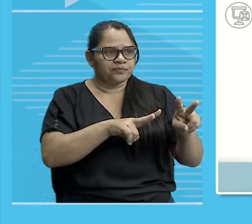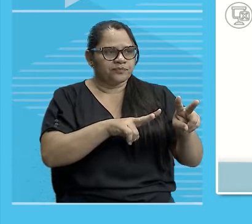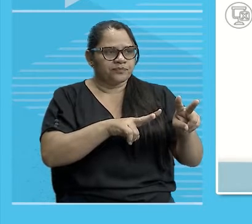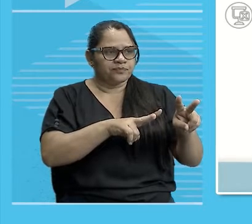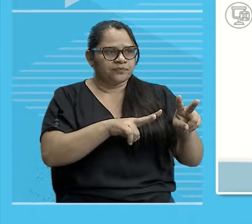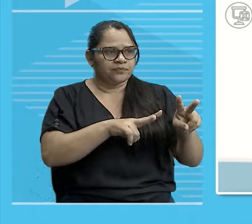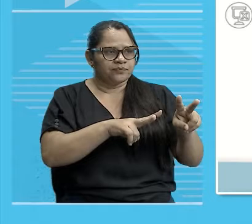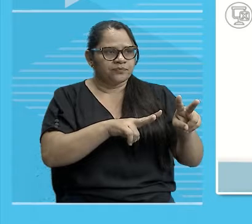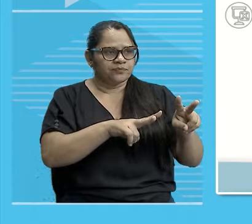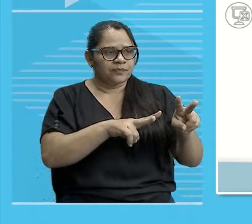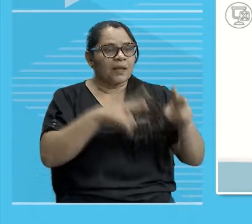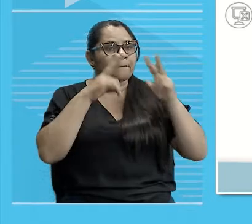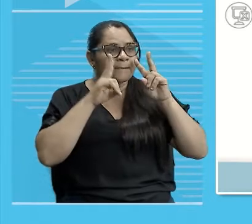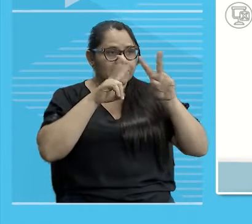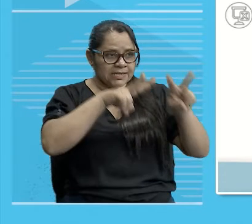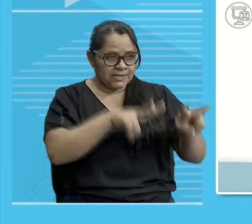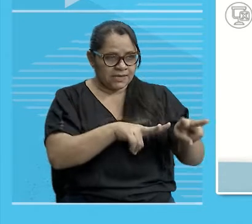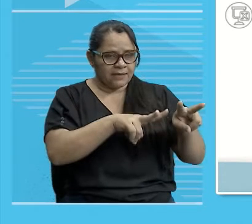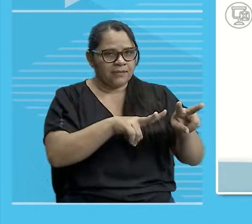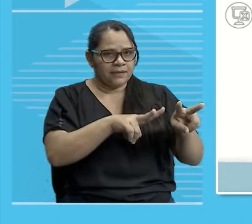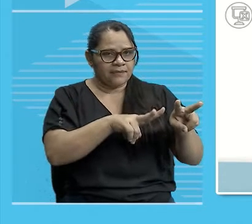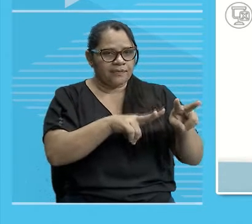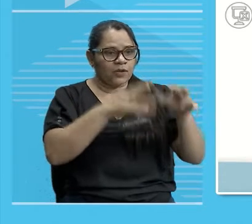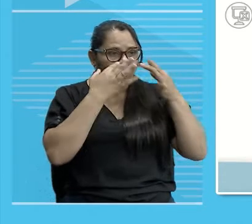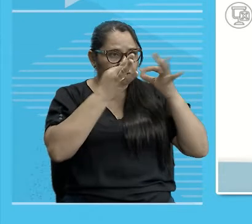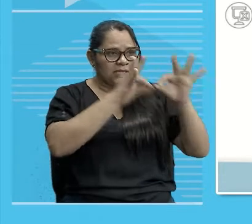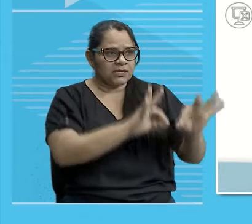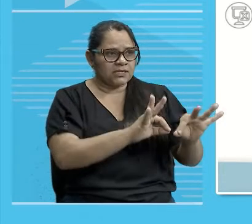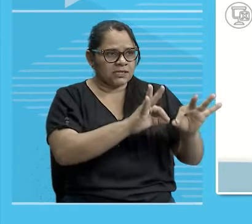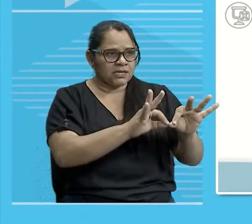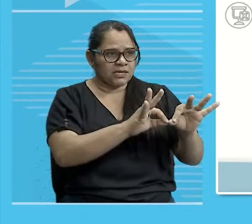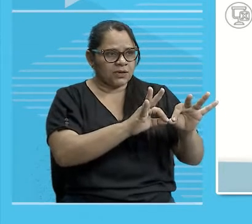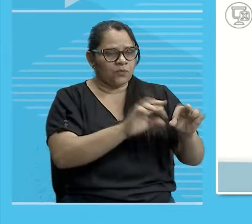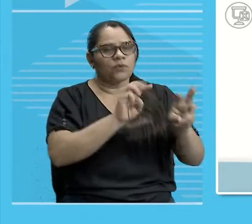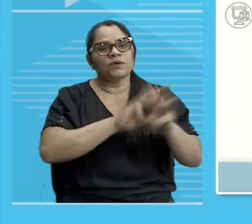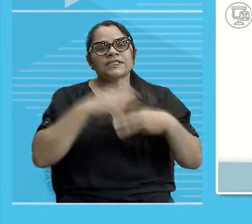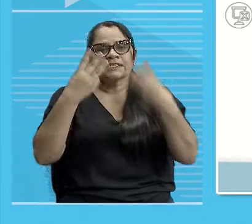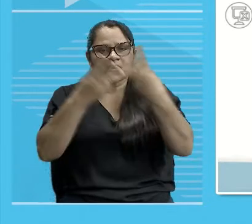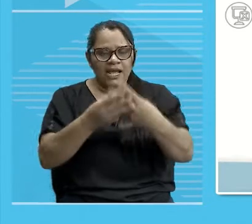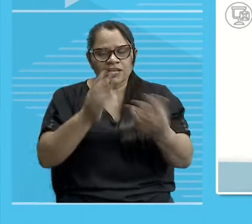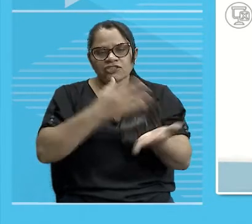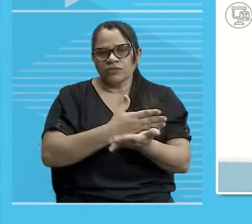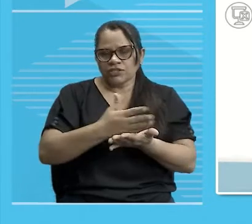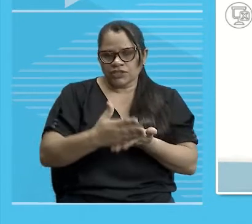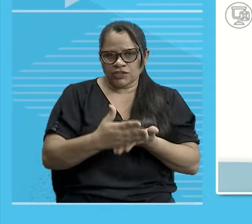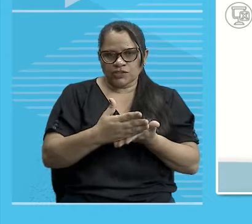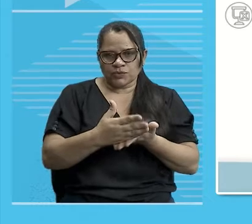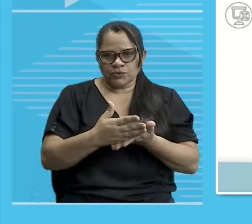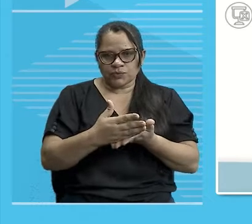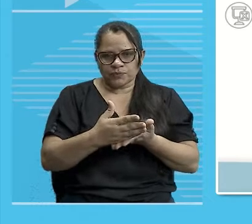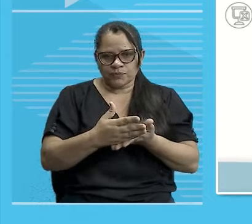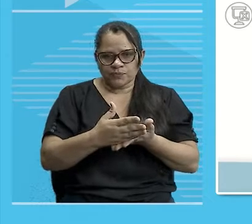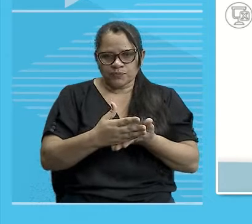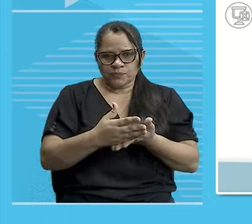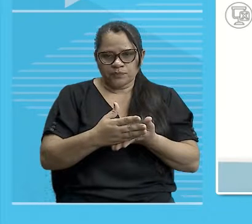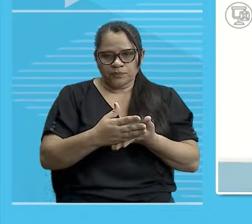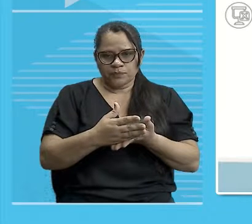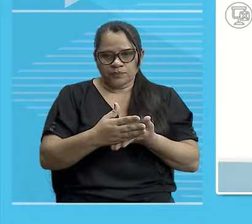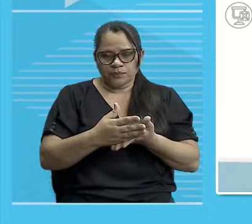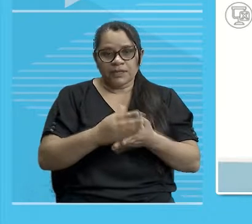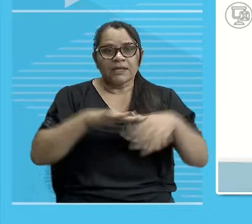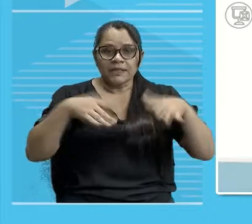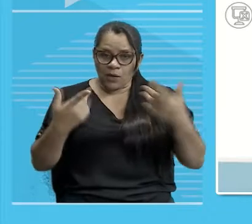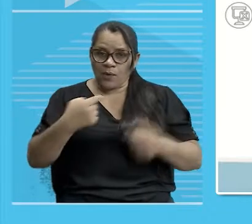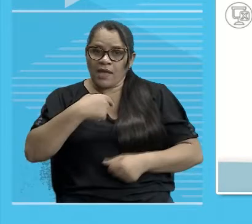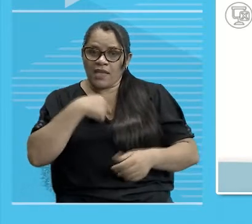você Observe com atenção esse slide Inicial ele é eu fiz uma